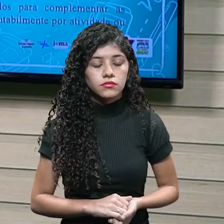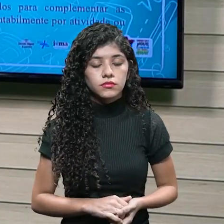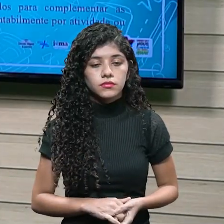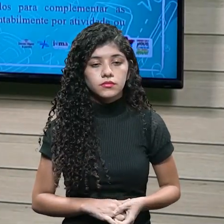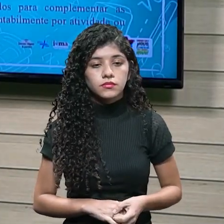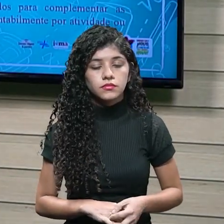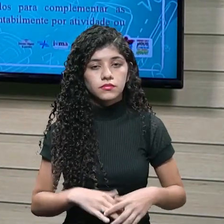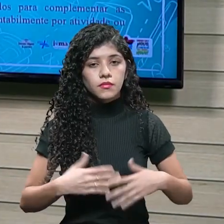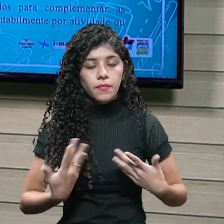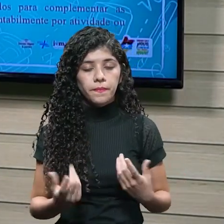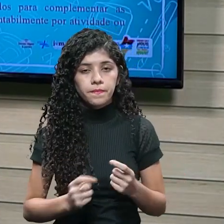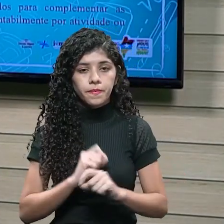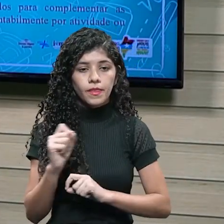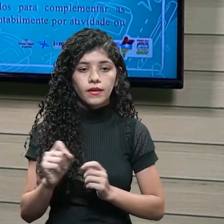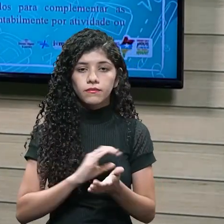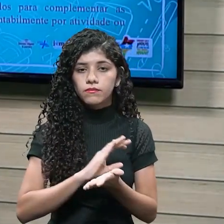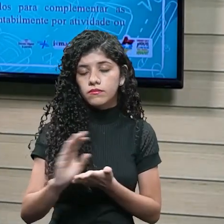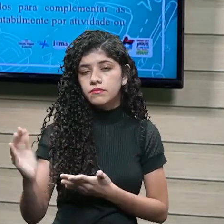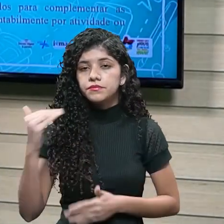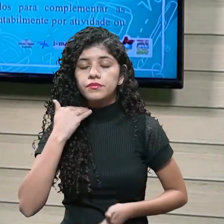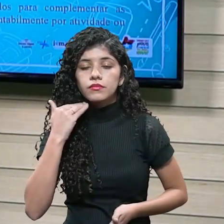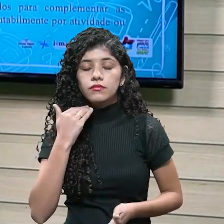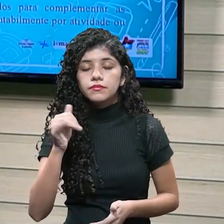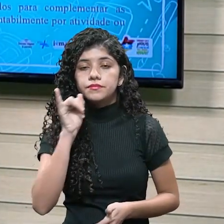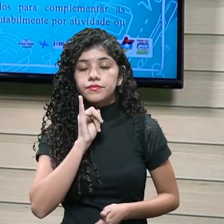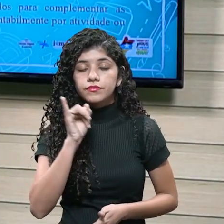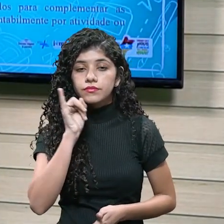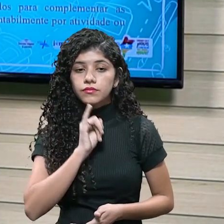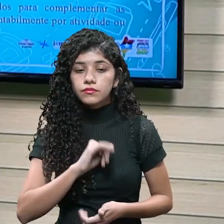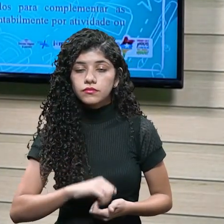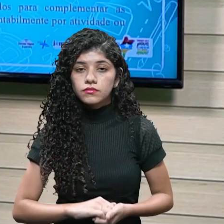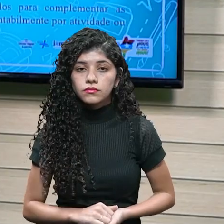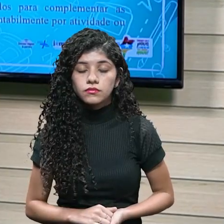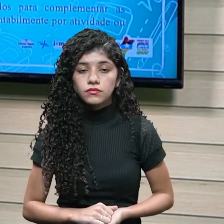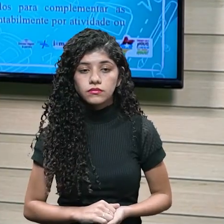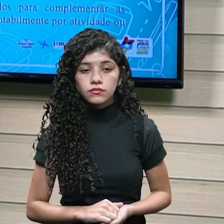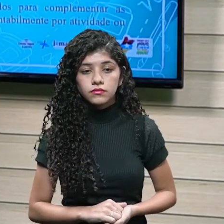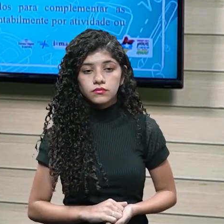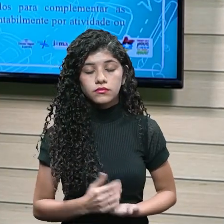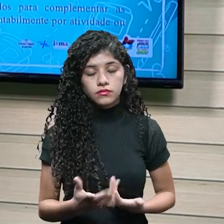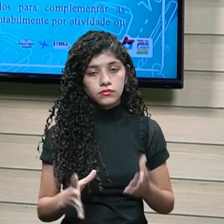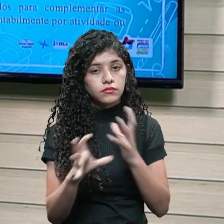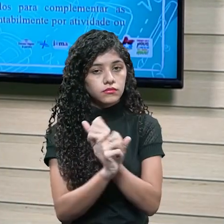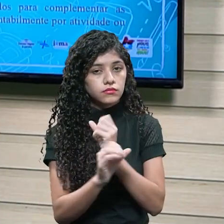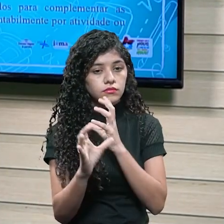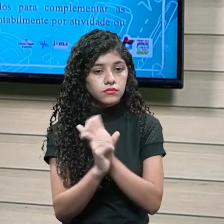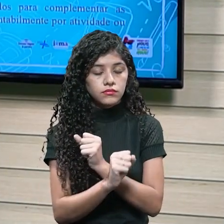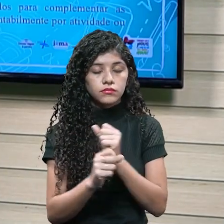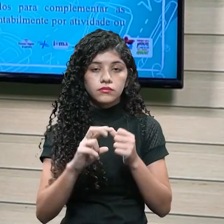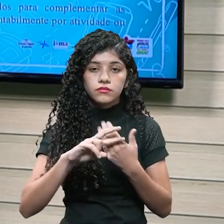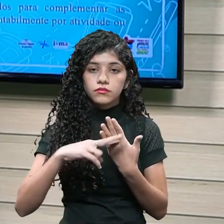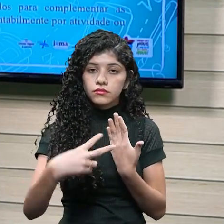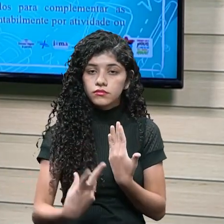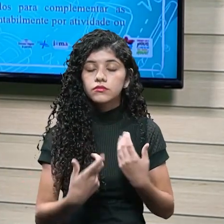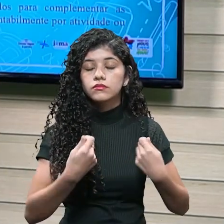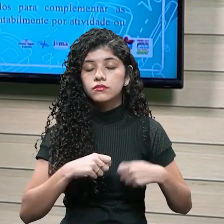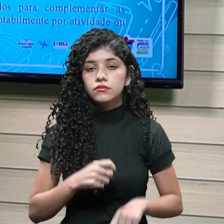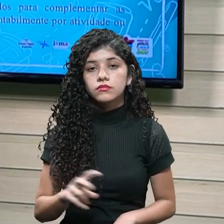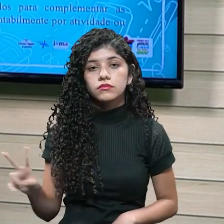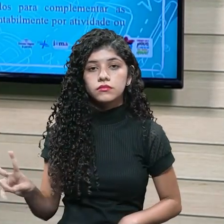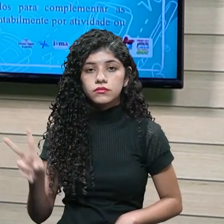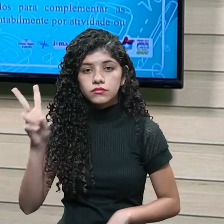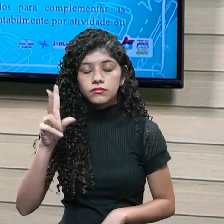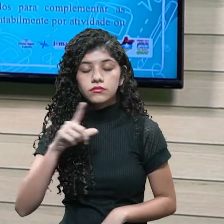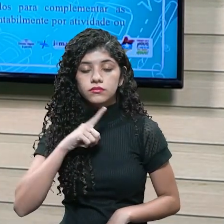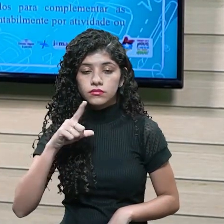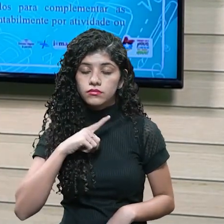não cooperativa. Então, se eu investir, por exemplo, no Banco do Brasil, lá na contabilidade, lá no resultado,